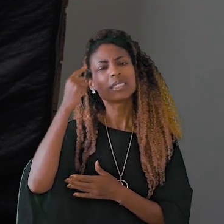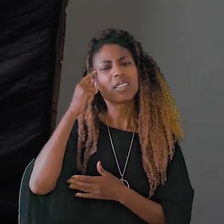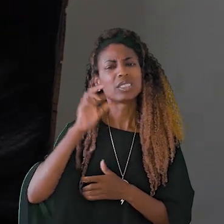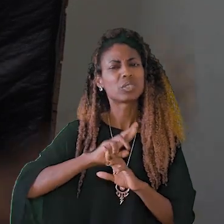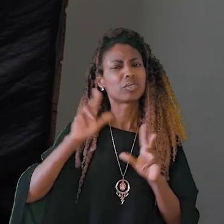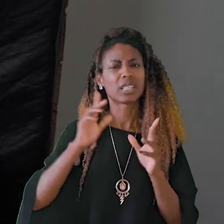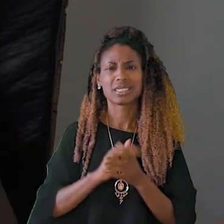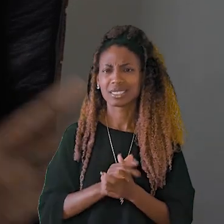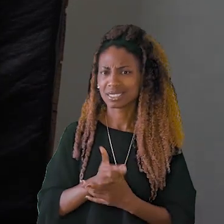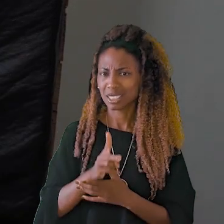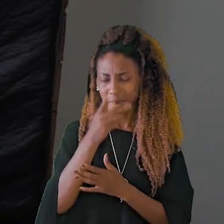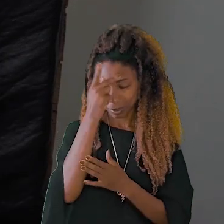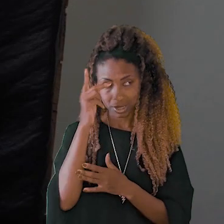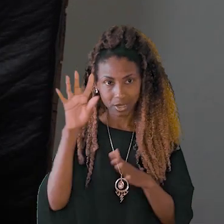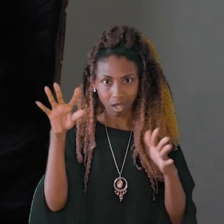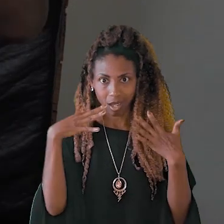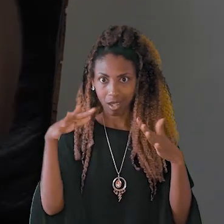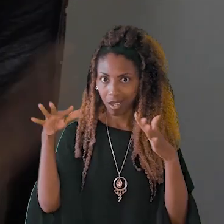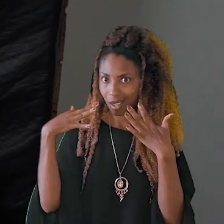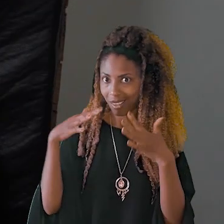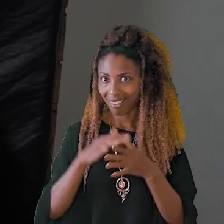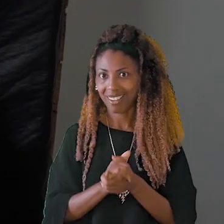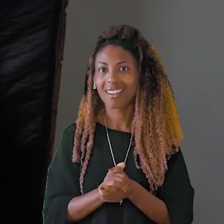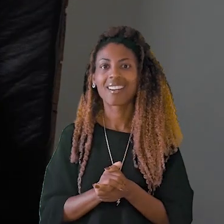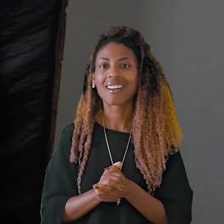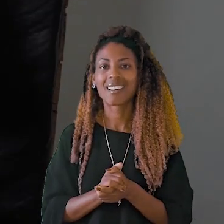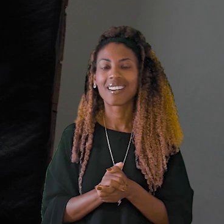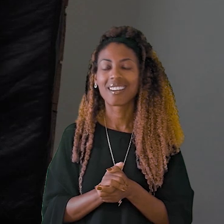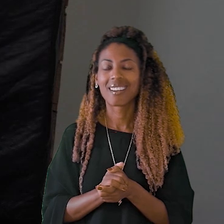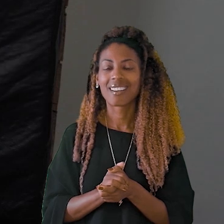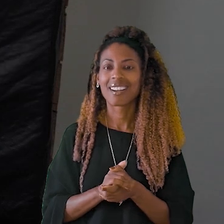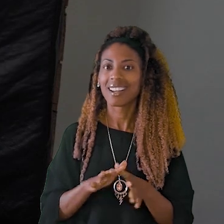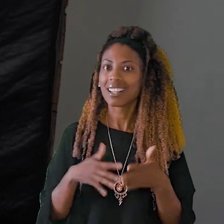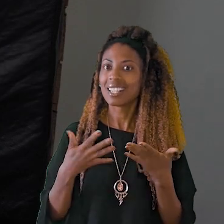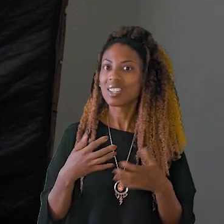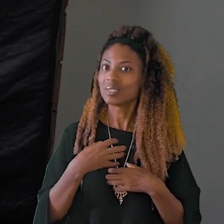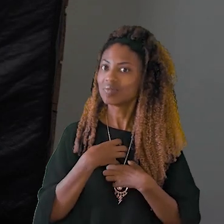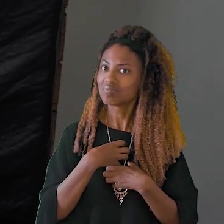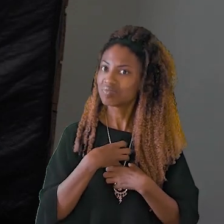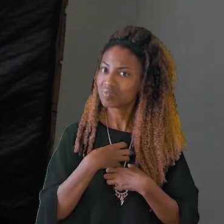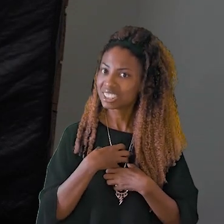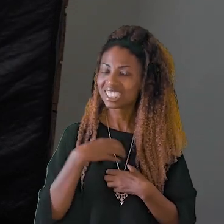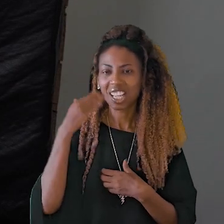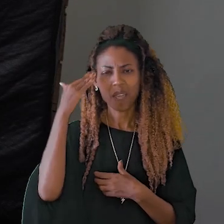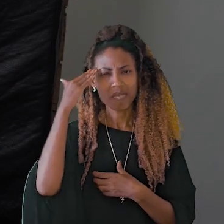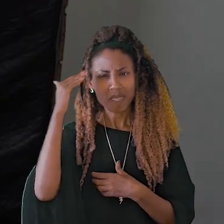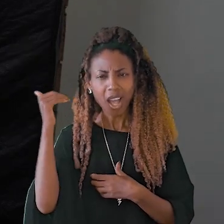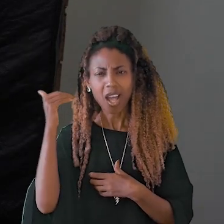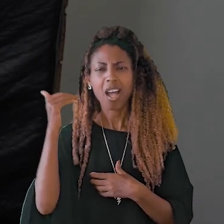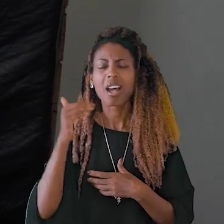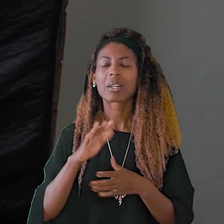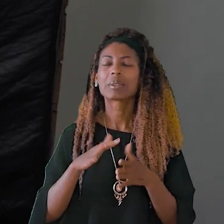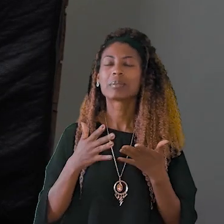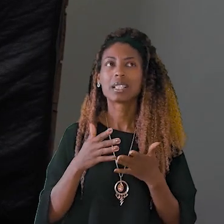diferente de todo mundo, assim. Parecia que de um dia eu ia me conectar com ela de alguma forma. Então eu sempre me senti no lugar de fã, mas sempre quando eu assisti o